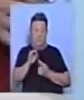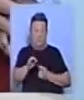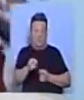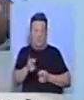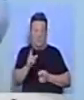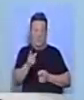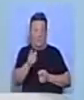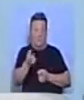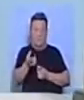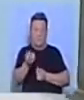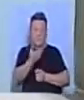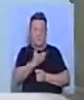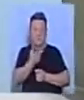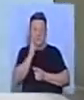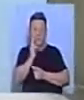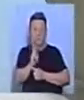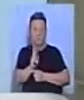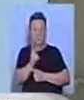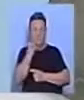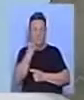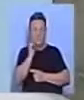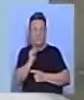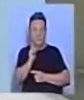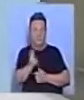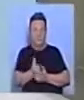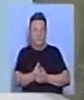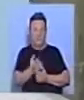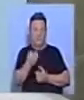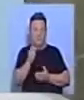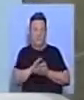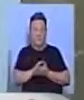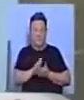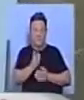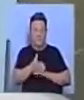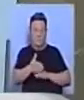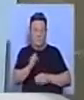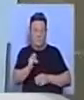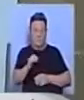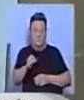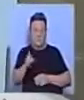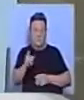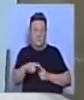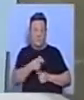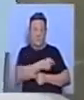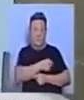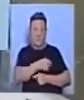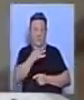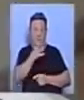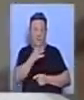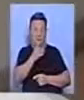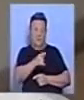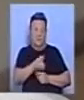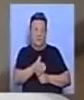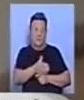é o nome da mais antiga vista é que se conhece por lisboa ela foi publicada em janeiro 56 mas que apresentam lisboa nos primeiros anos do século